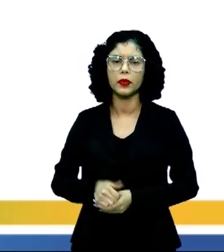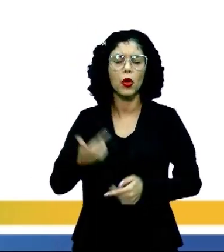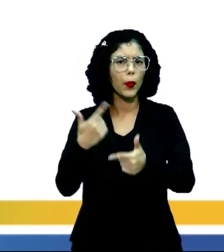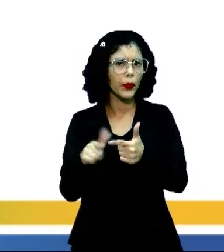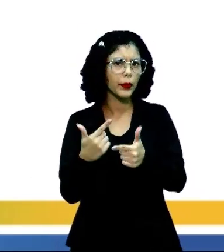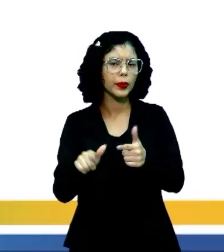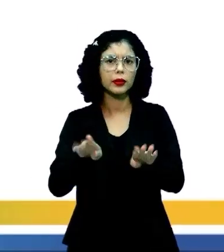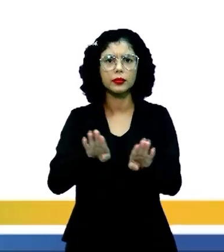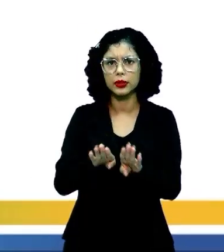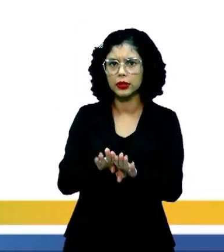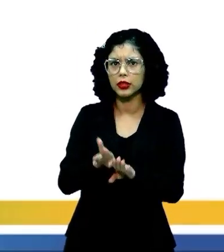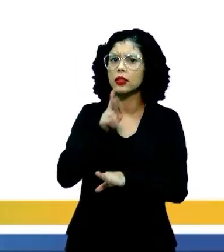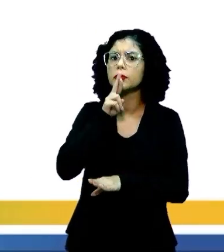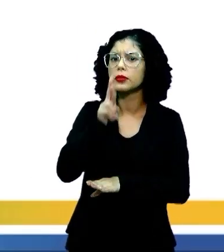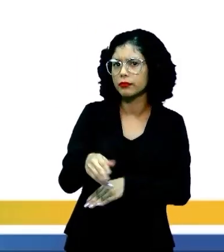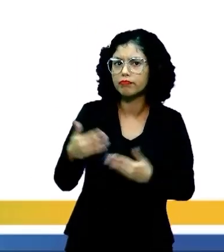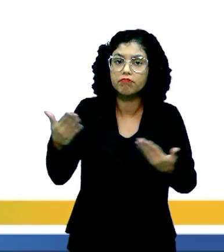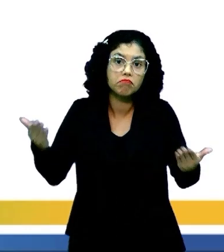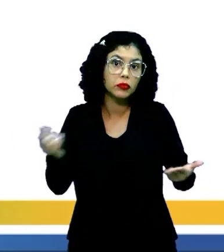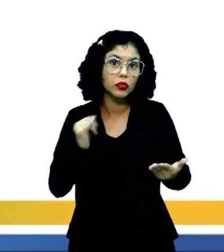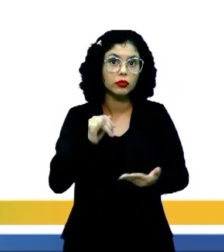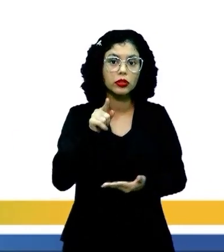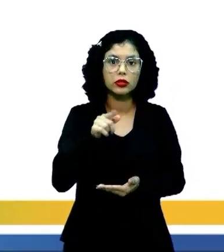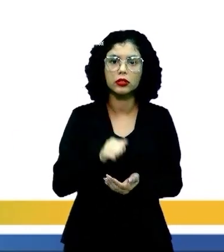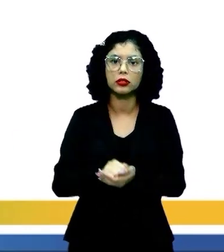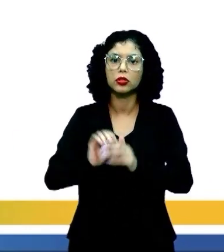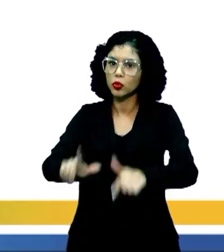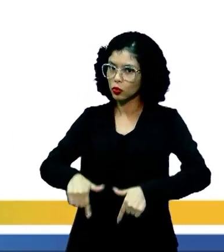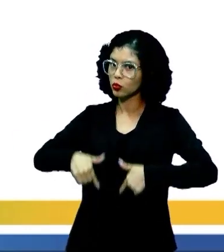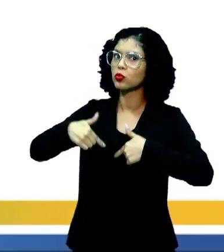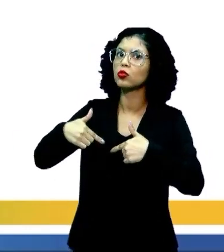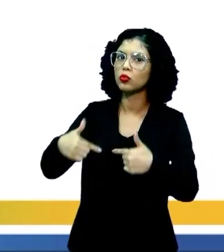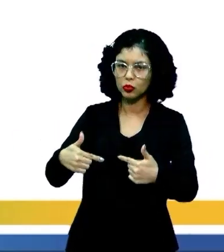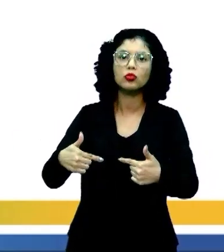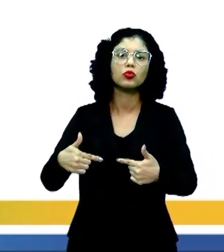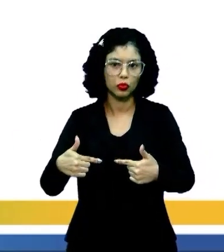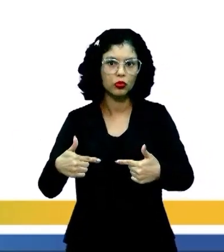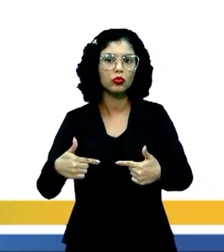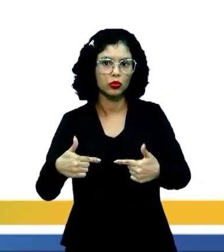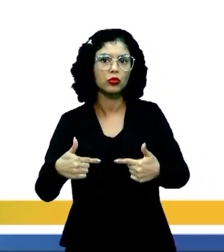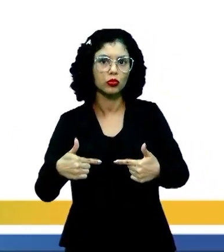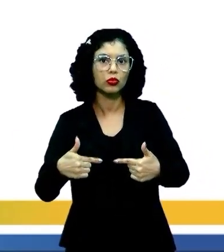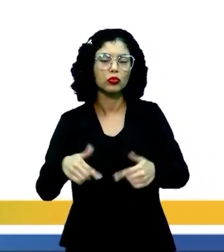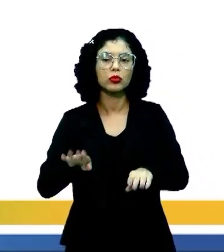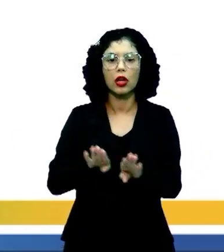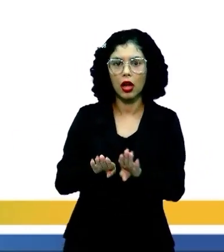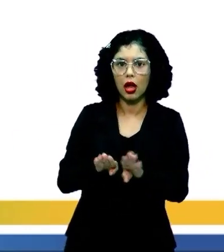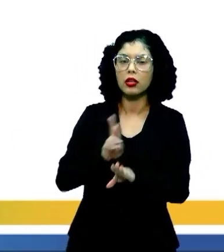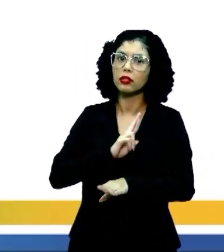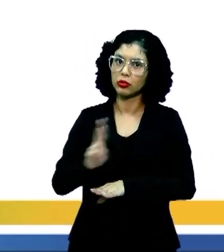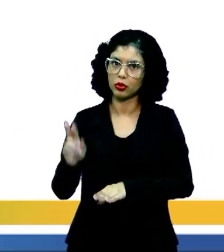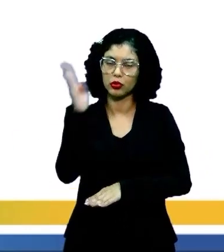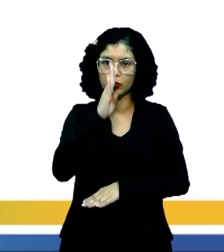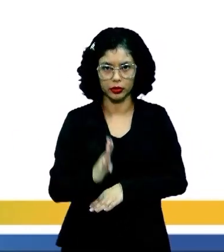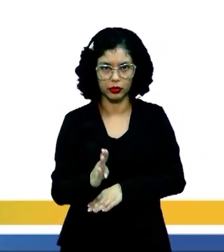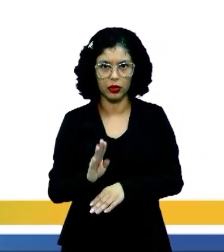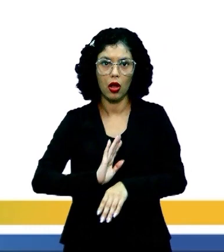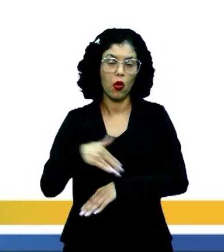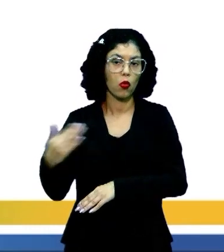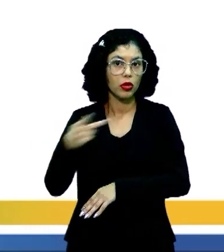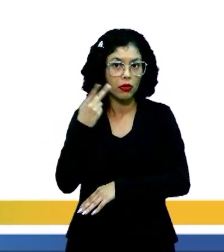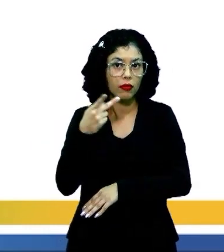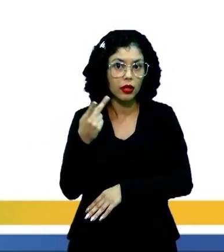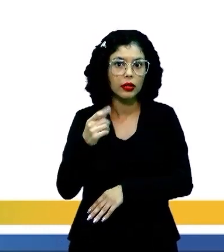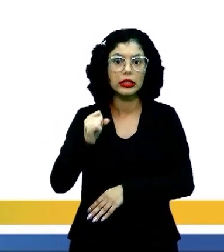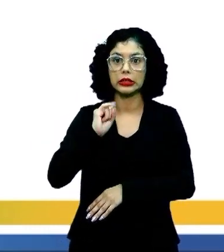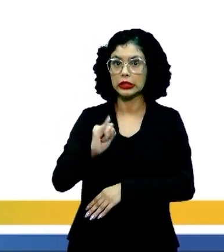problema seria resolvido se você combatesse a intolerância religiosa. Então, como eu falei,